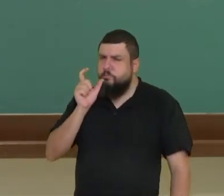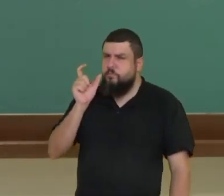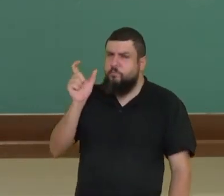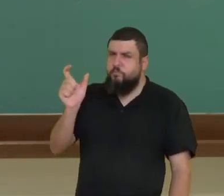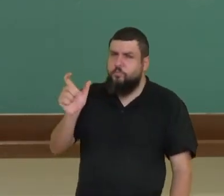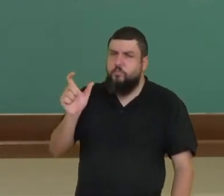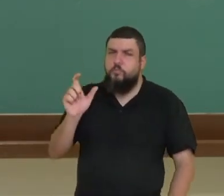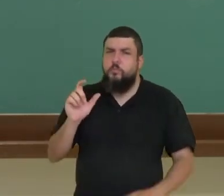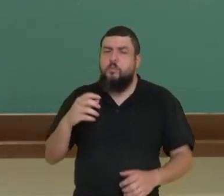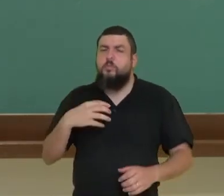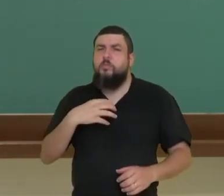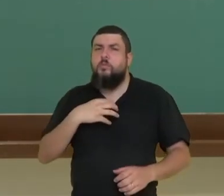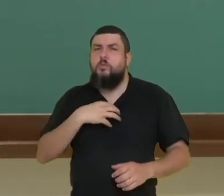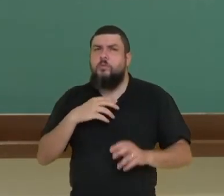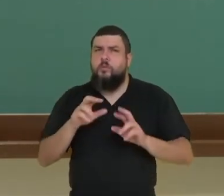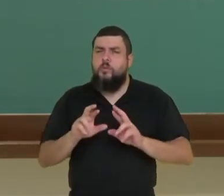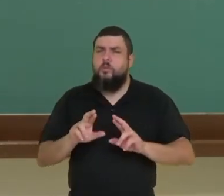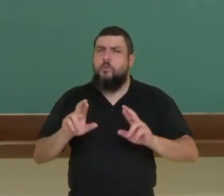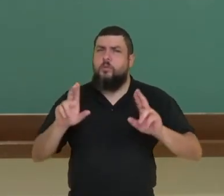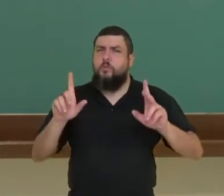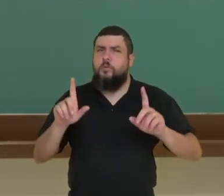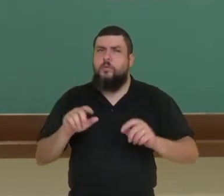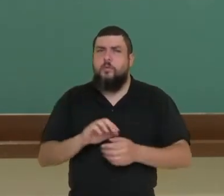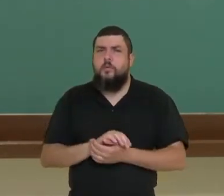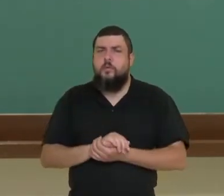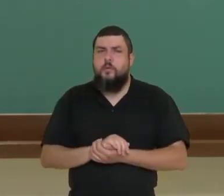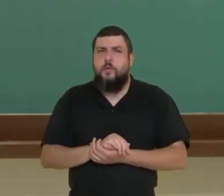do contexto. Vamos observar algumas,